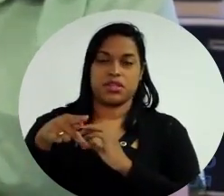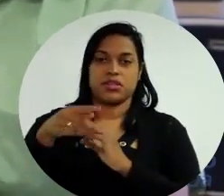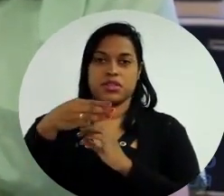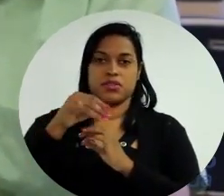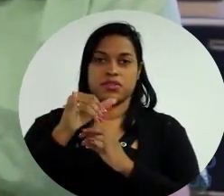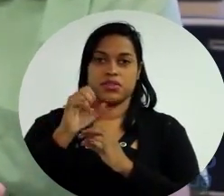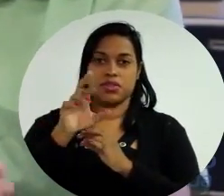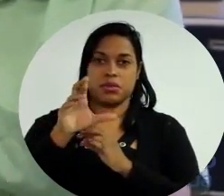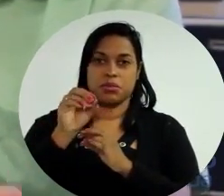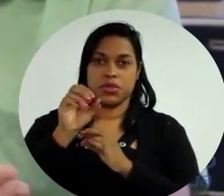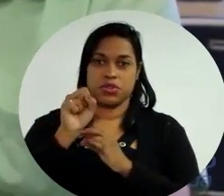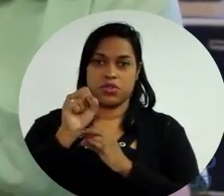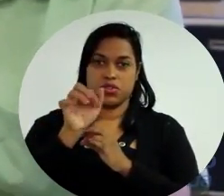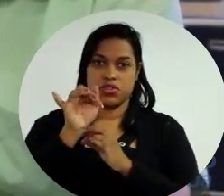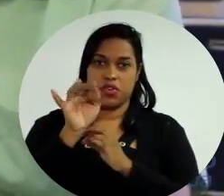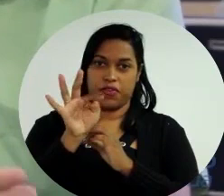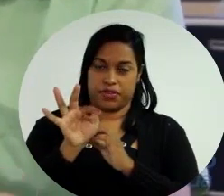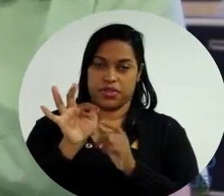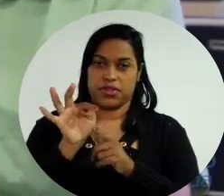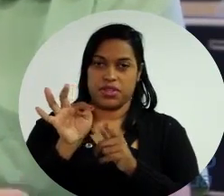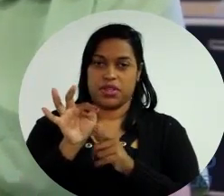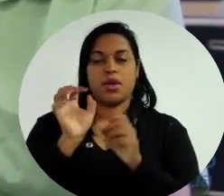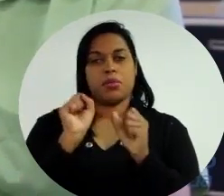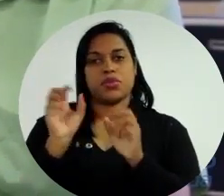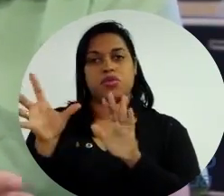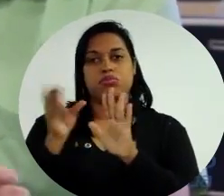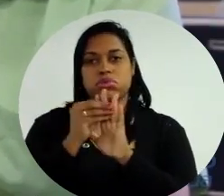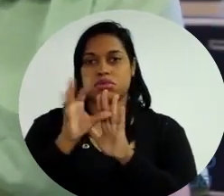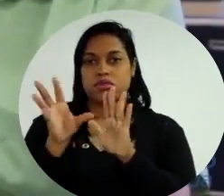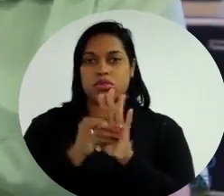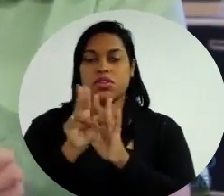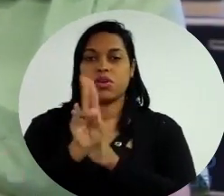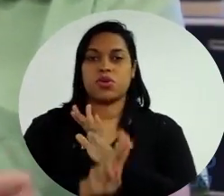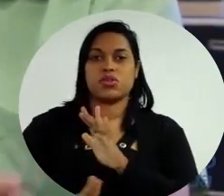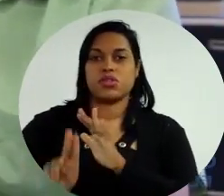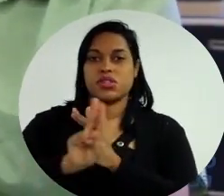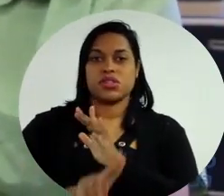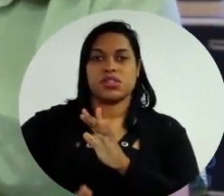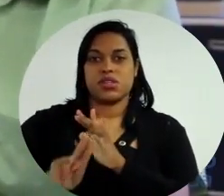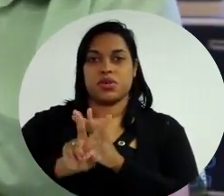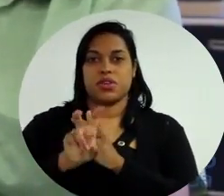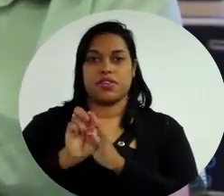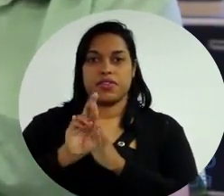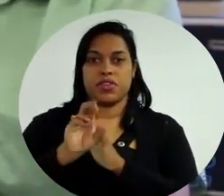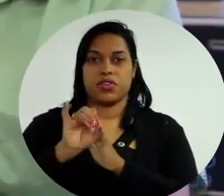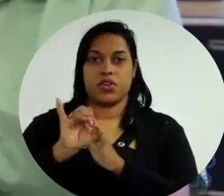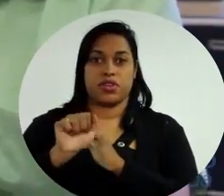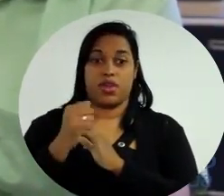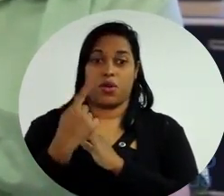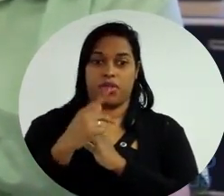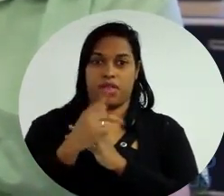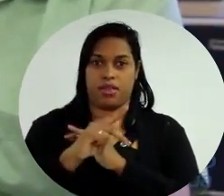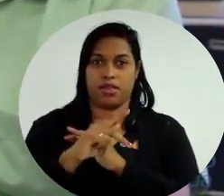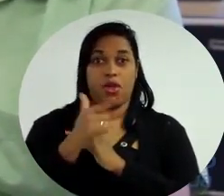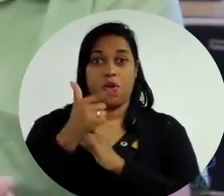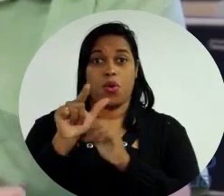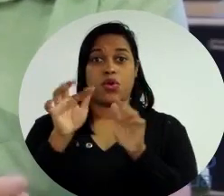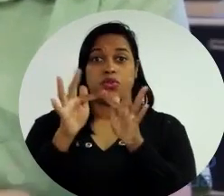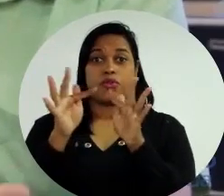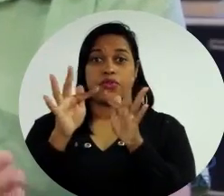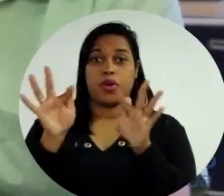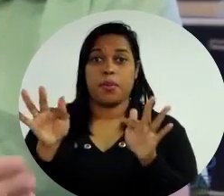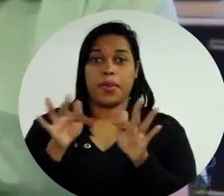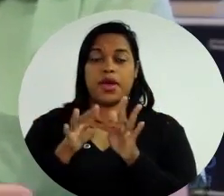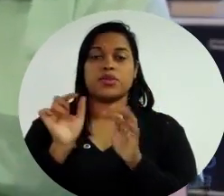Microsoft. E podemos colocar codificação, utilizar codificação vetorial nela. Um outro formato é